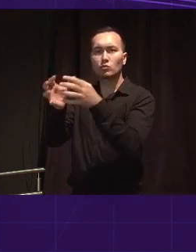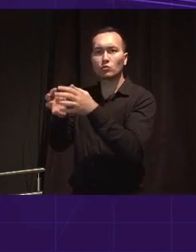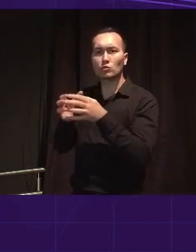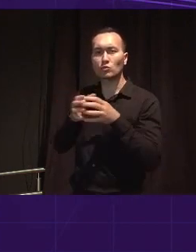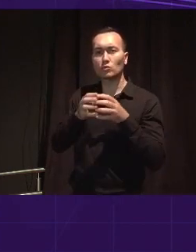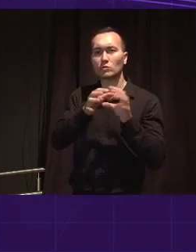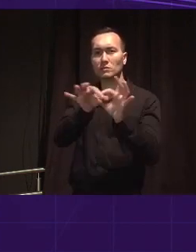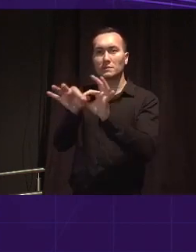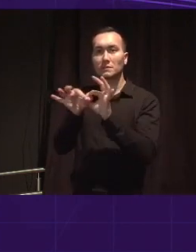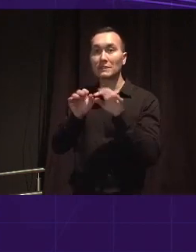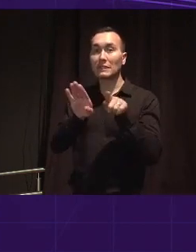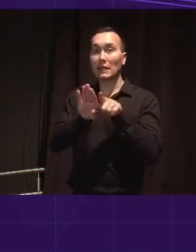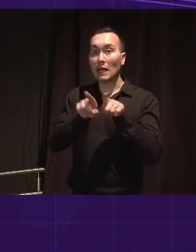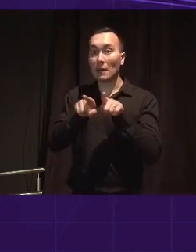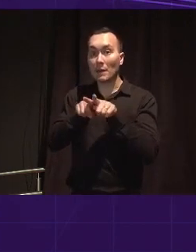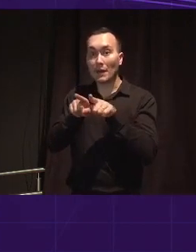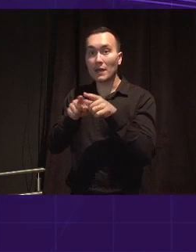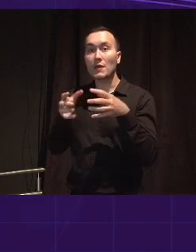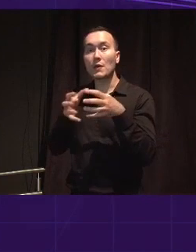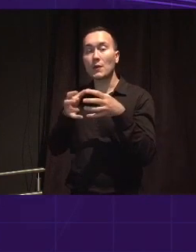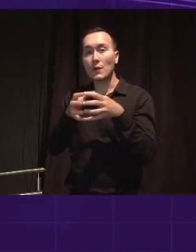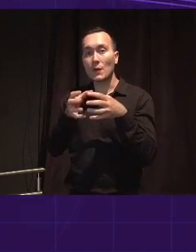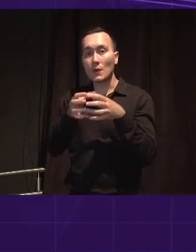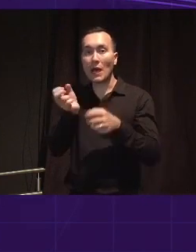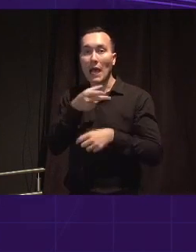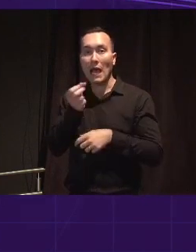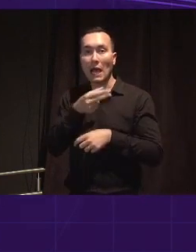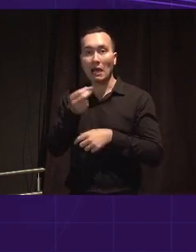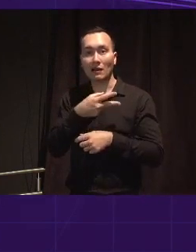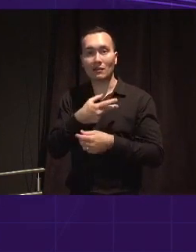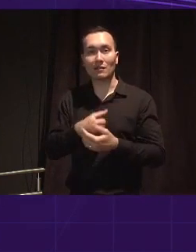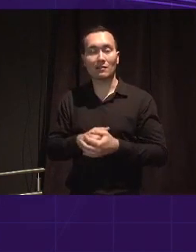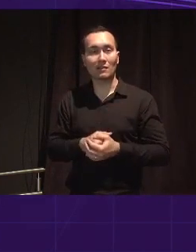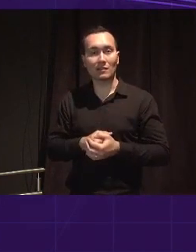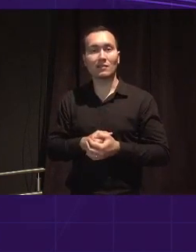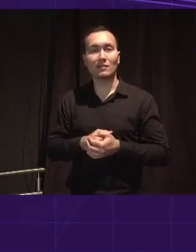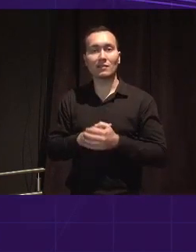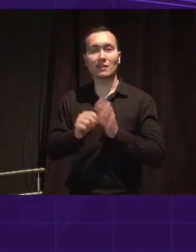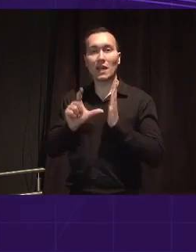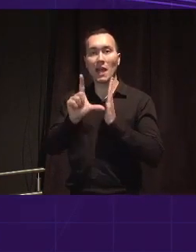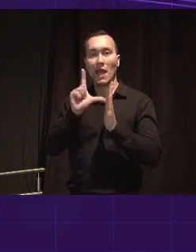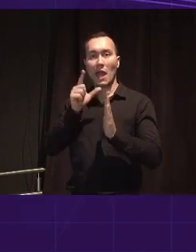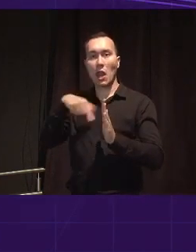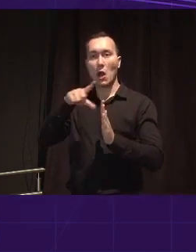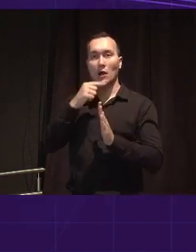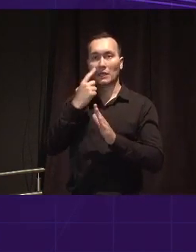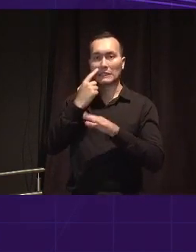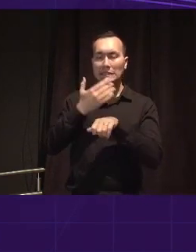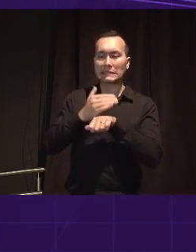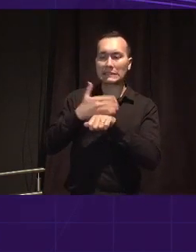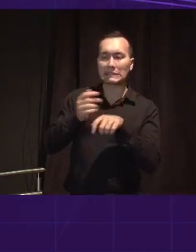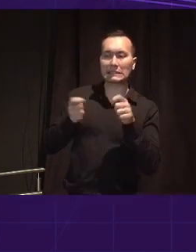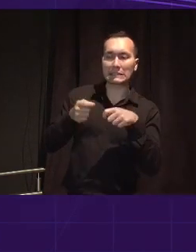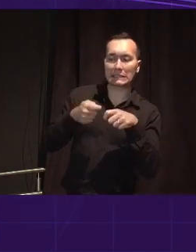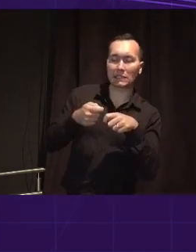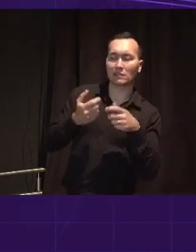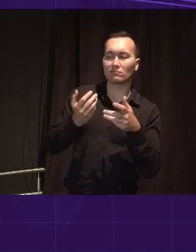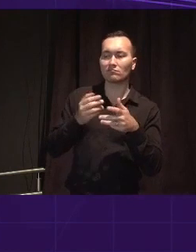agilidade da RD junto, né? O que parecia um movimento que, a princípio, a gente estranhou, né? O que esses dois times poderiam ter